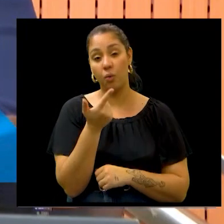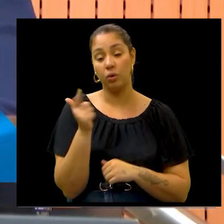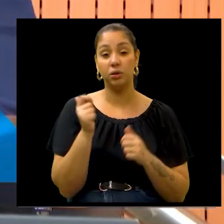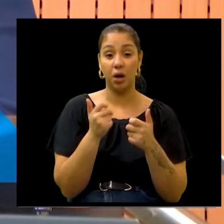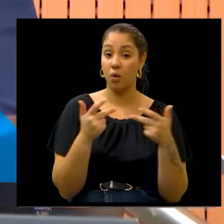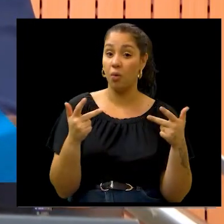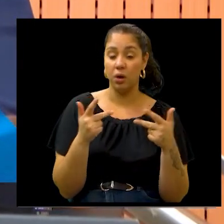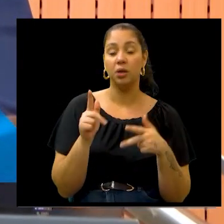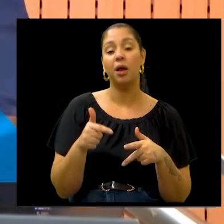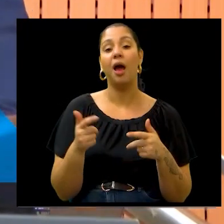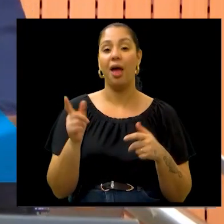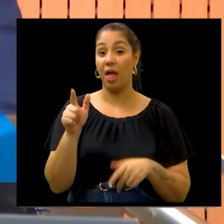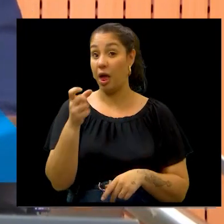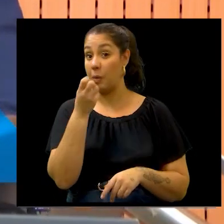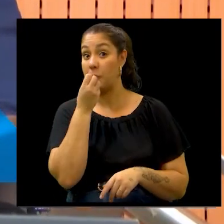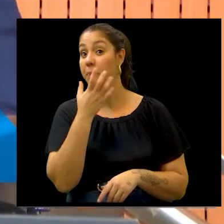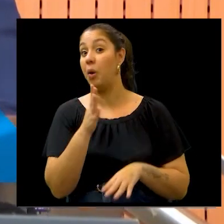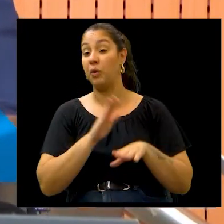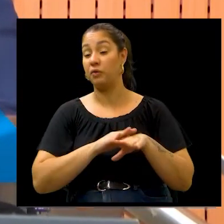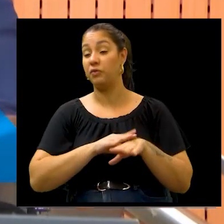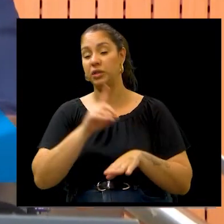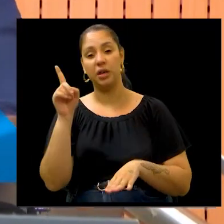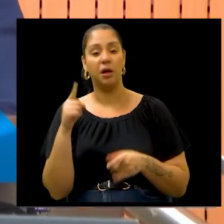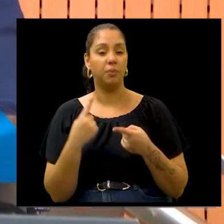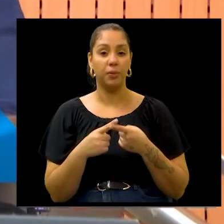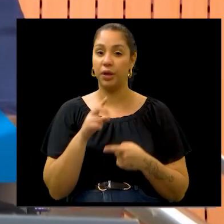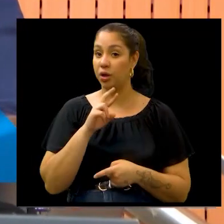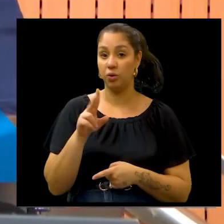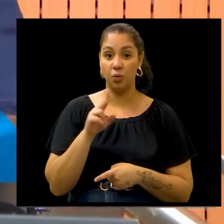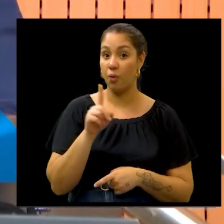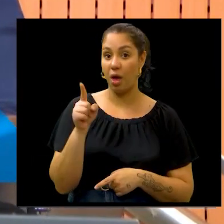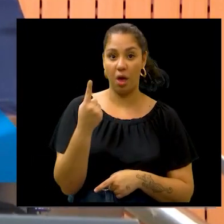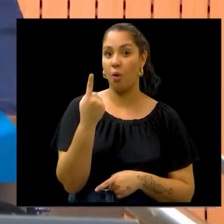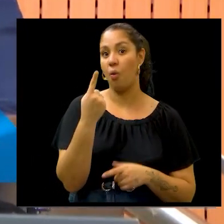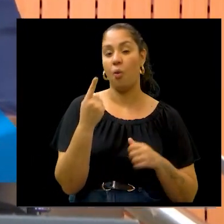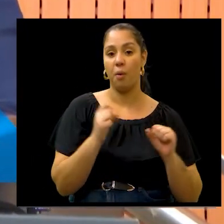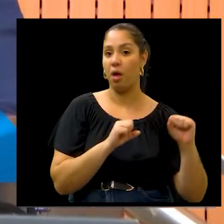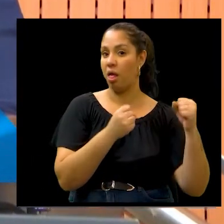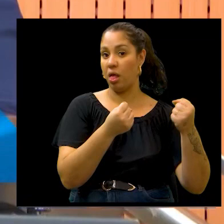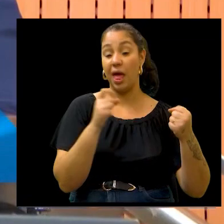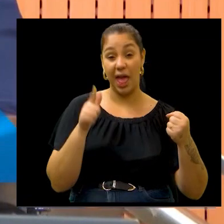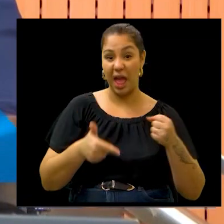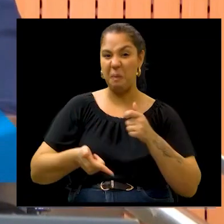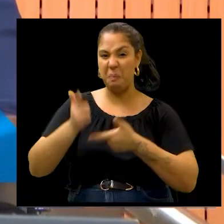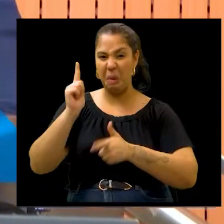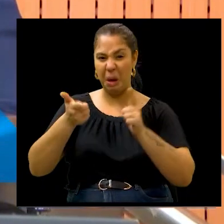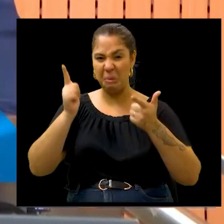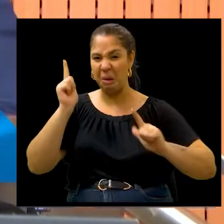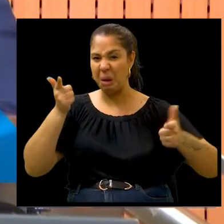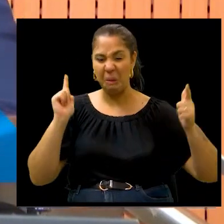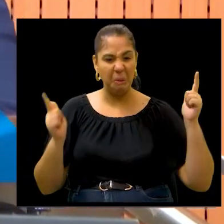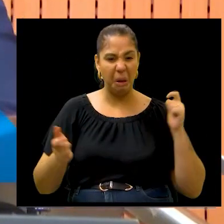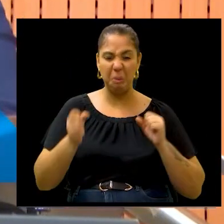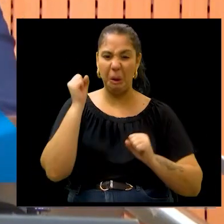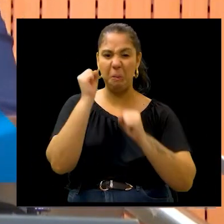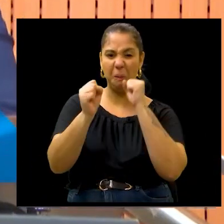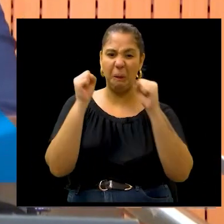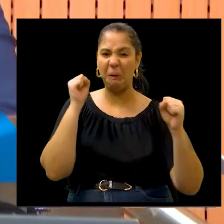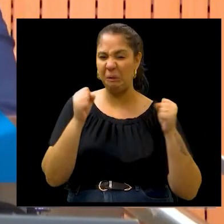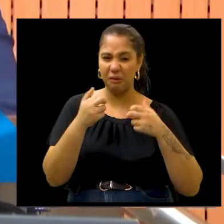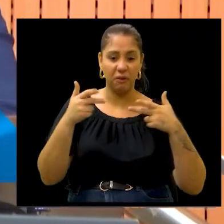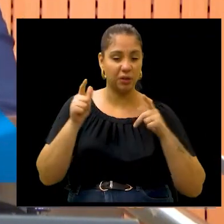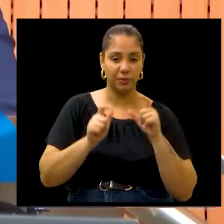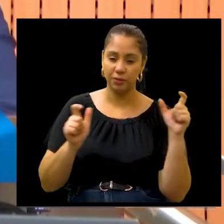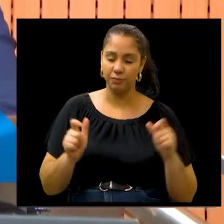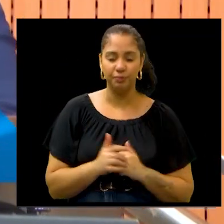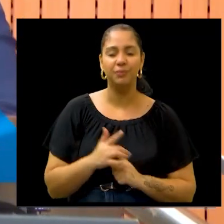ou que ou quer que seja, falando bem dessa operação, que para nós não é uma operação, né? É uma chacina